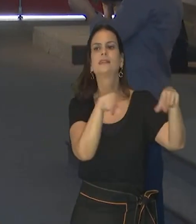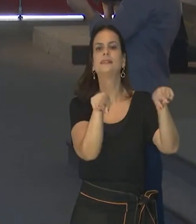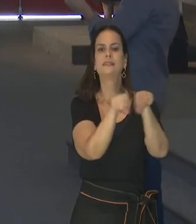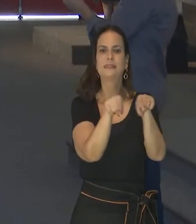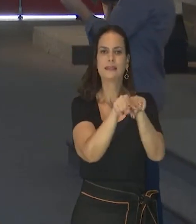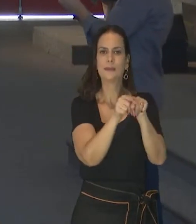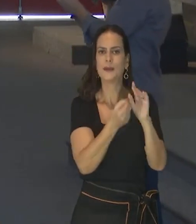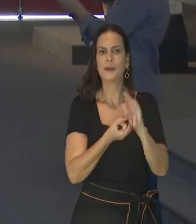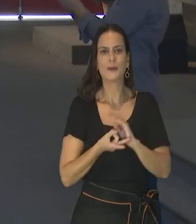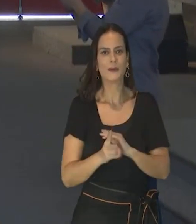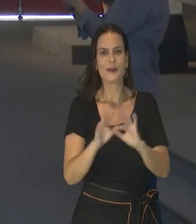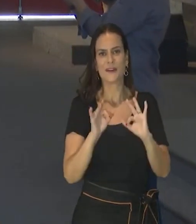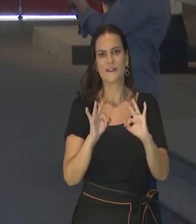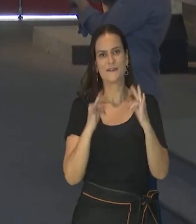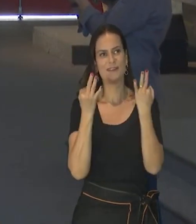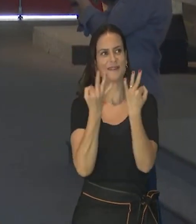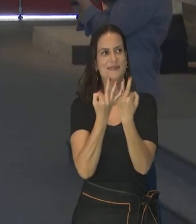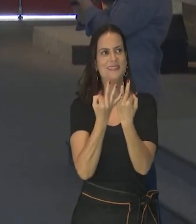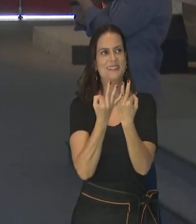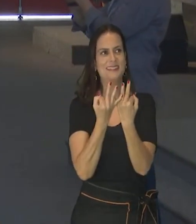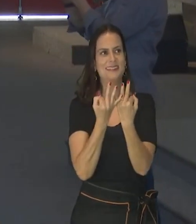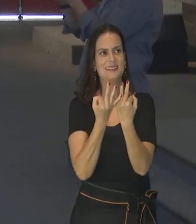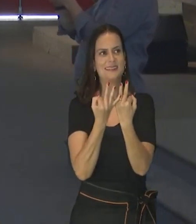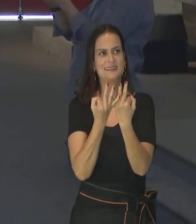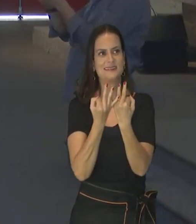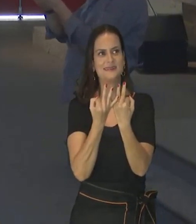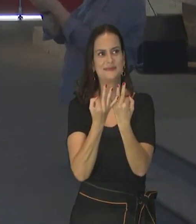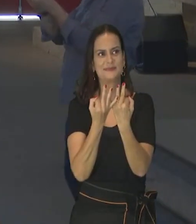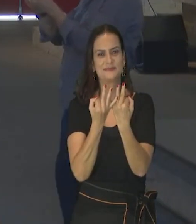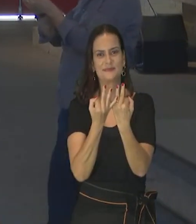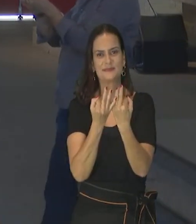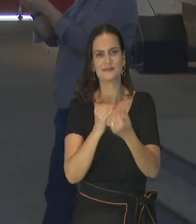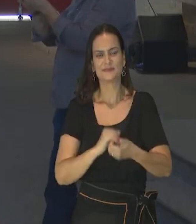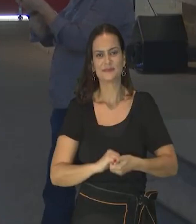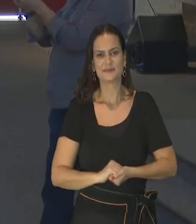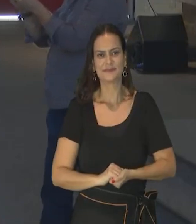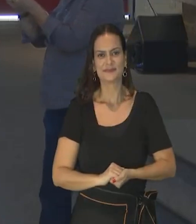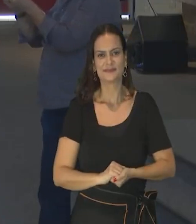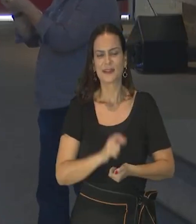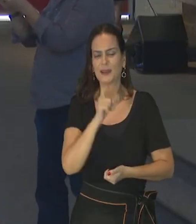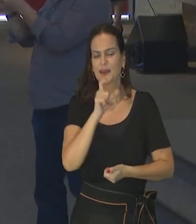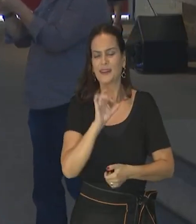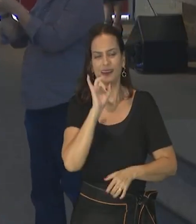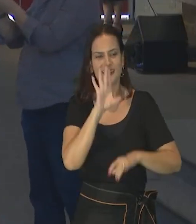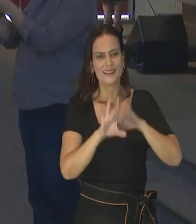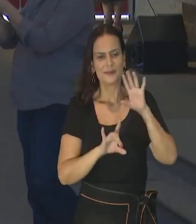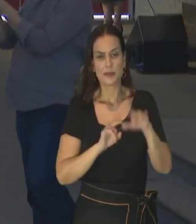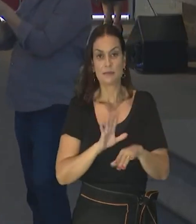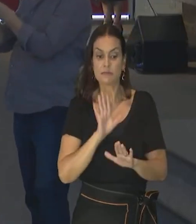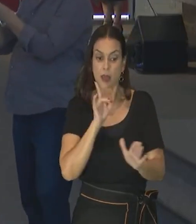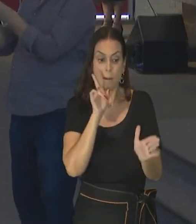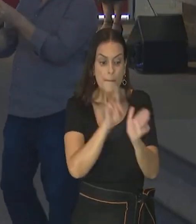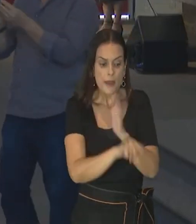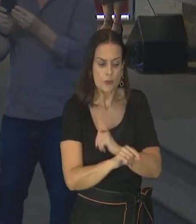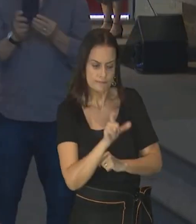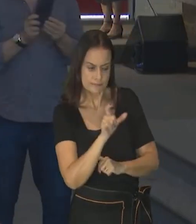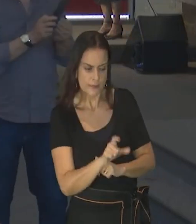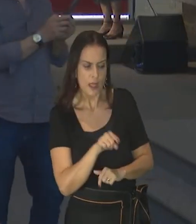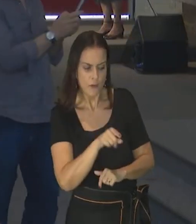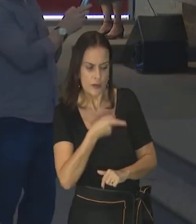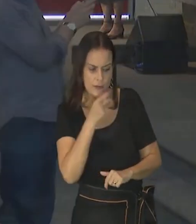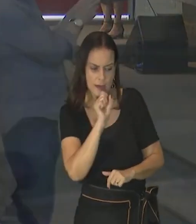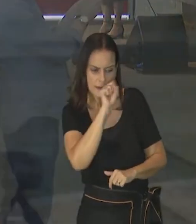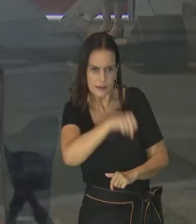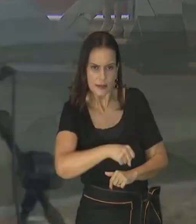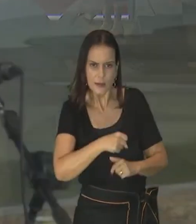a continuação da família de Teodoro, esse menino tão especial. Teodoro, você confirma a